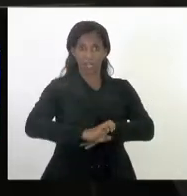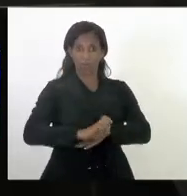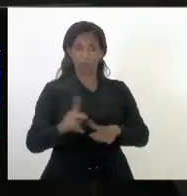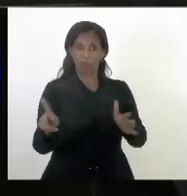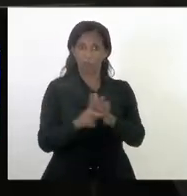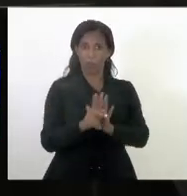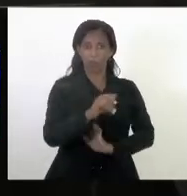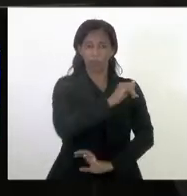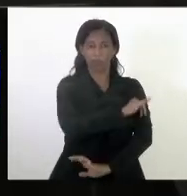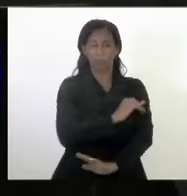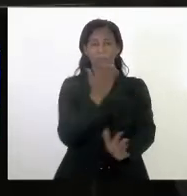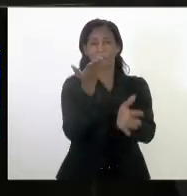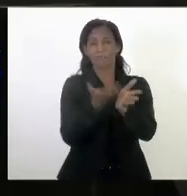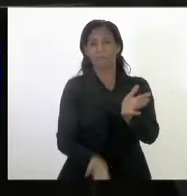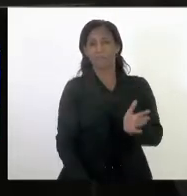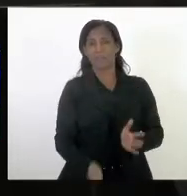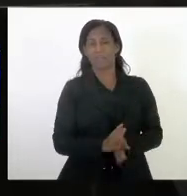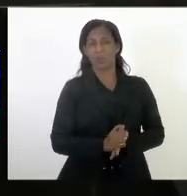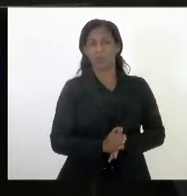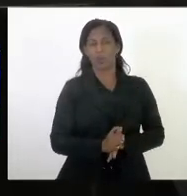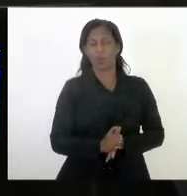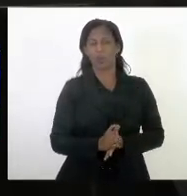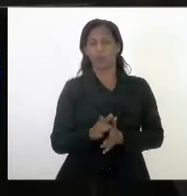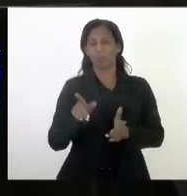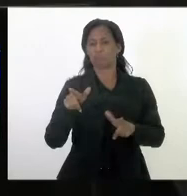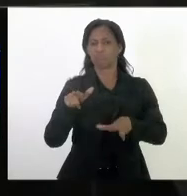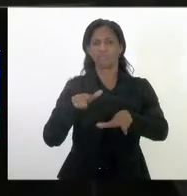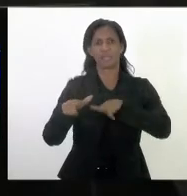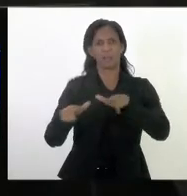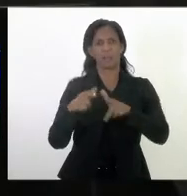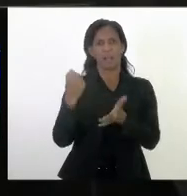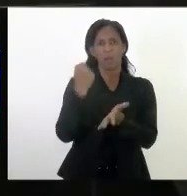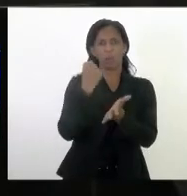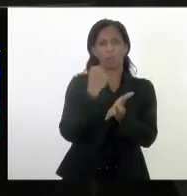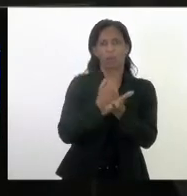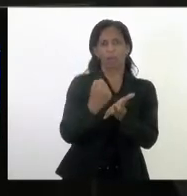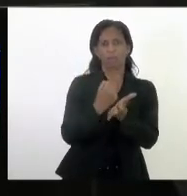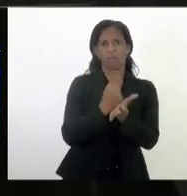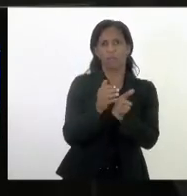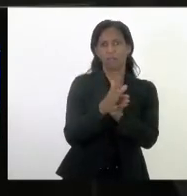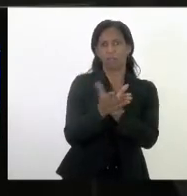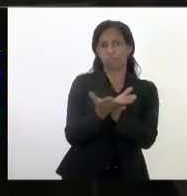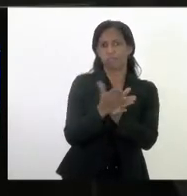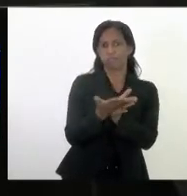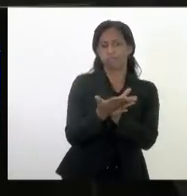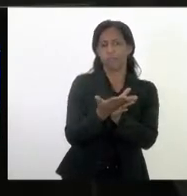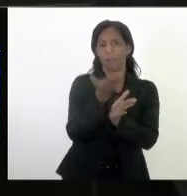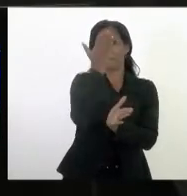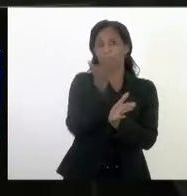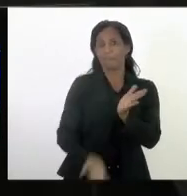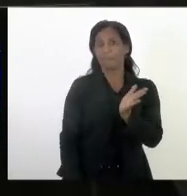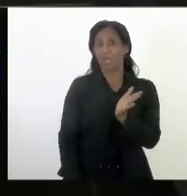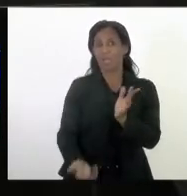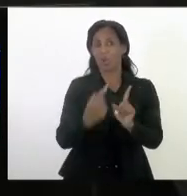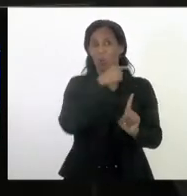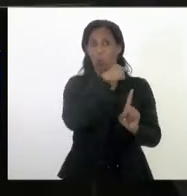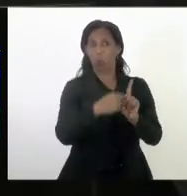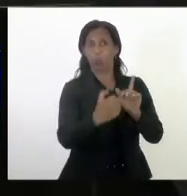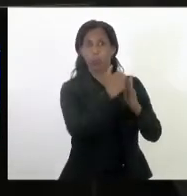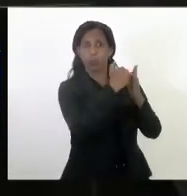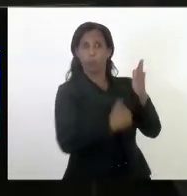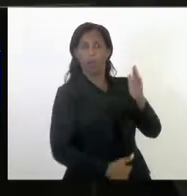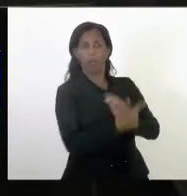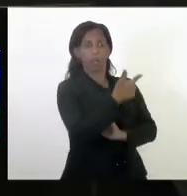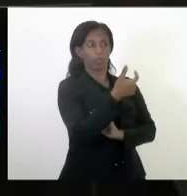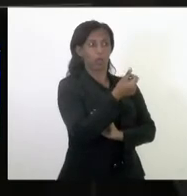Janeiro, perdeu emprego de carteira assinada, quase 15% do estoque de empregos que tinha em